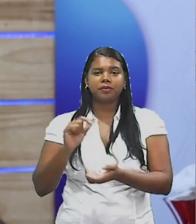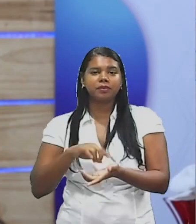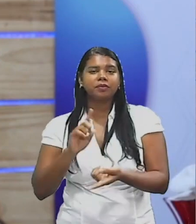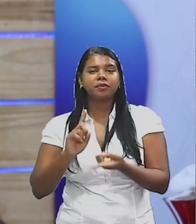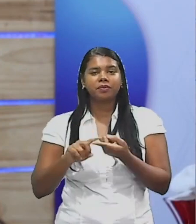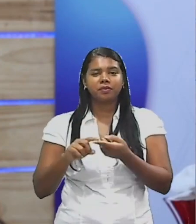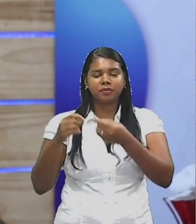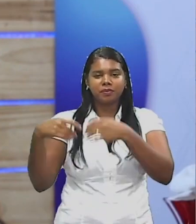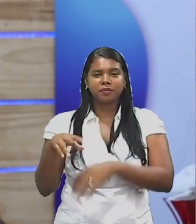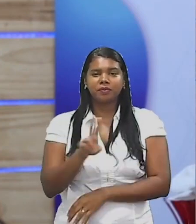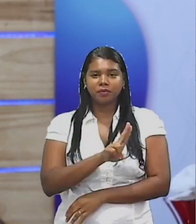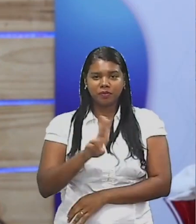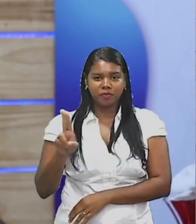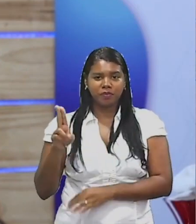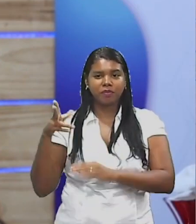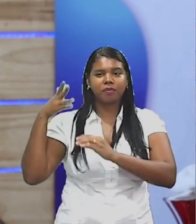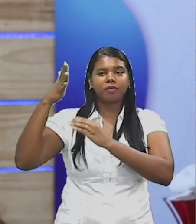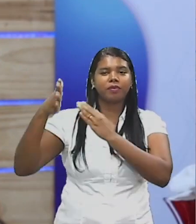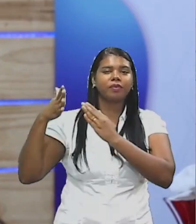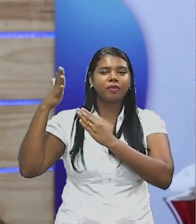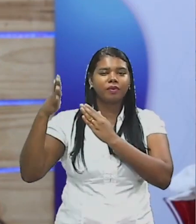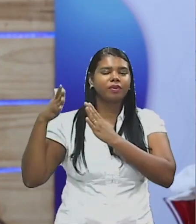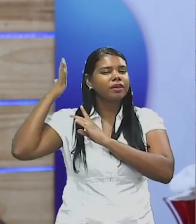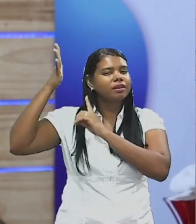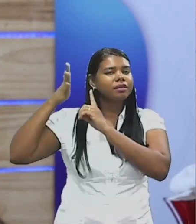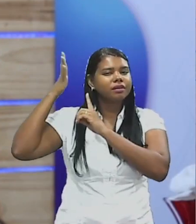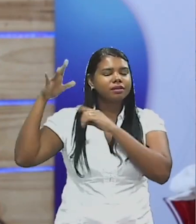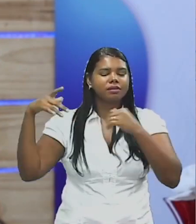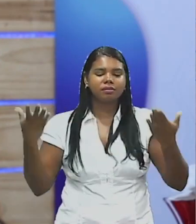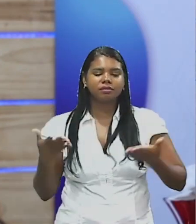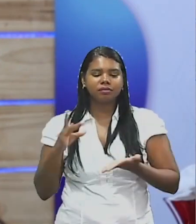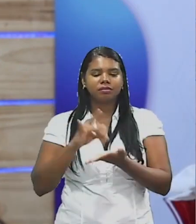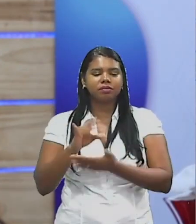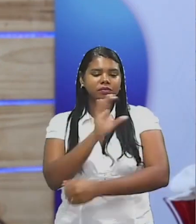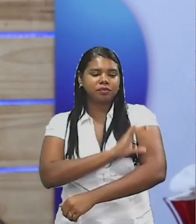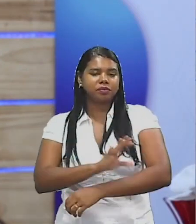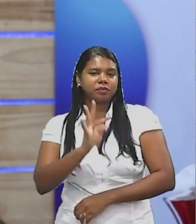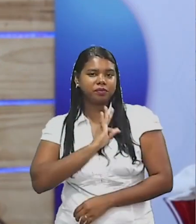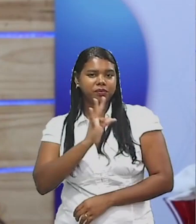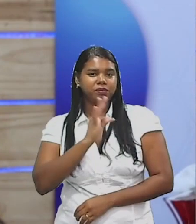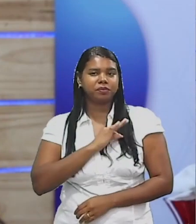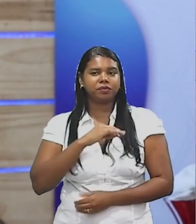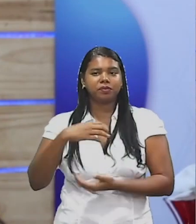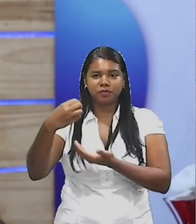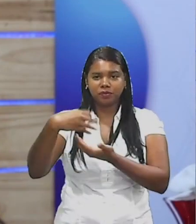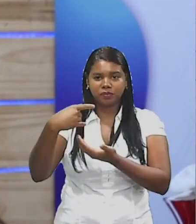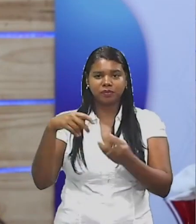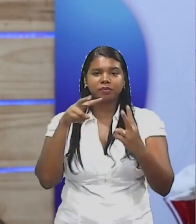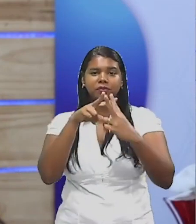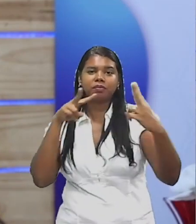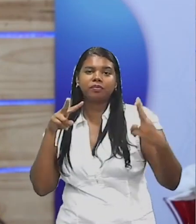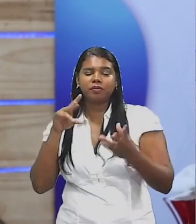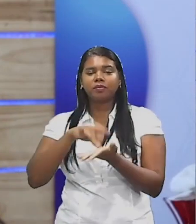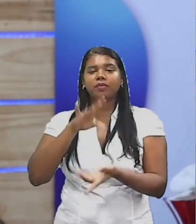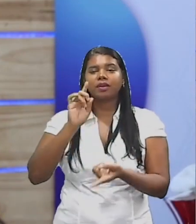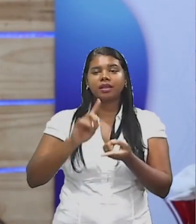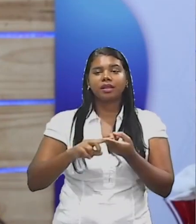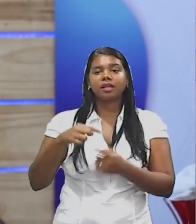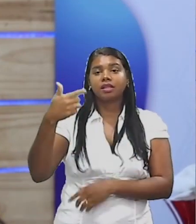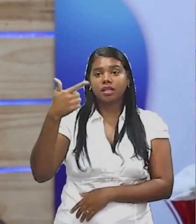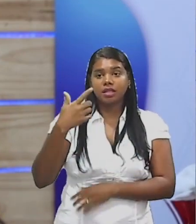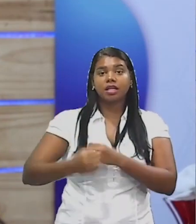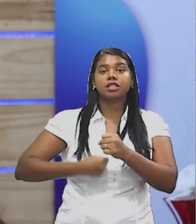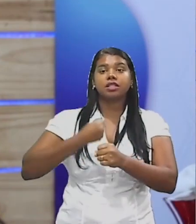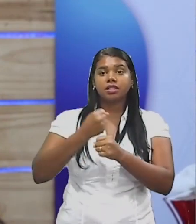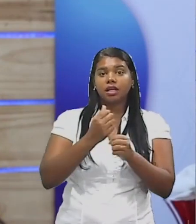O nome do nosso evento é o Seminário do Curso Técnico em Administração EAD do Estado de Pernambuco. Esse é o nosso segundo ano